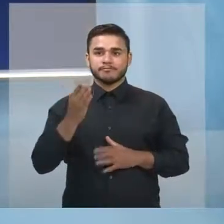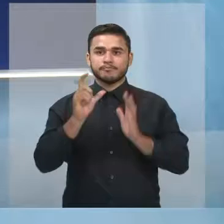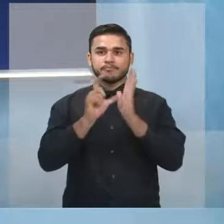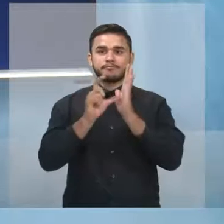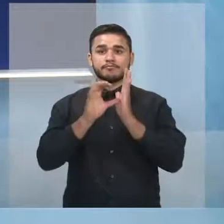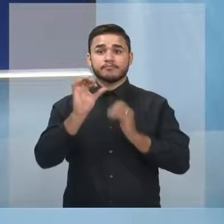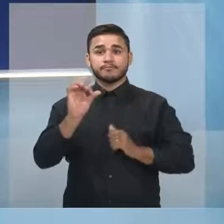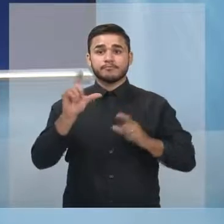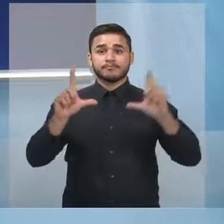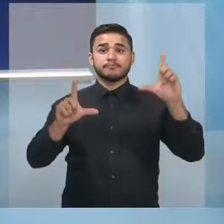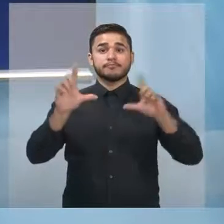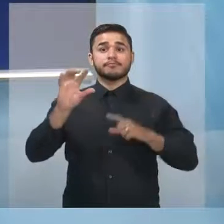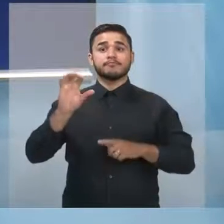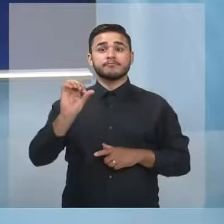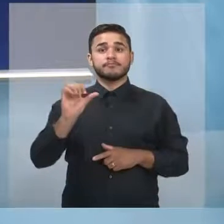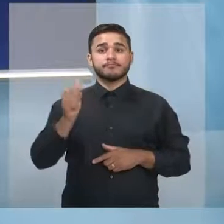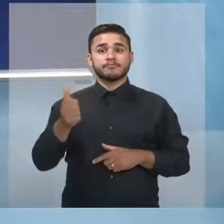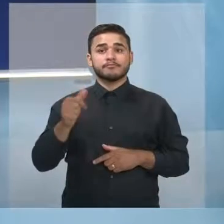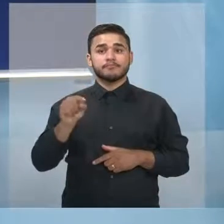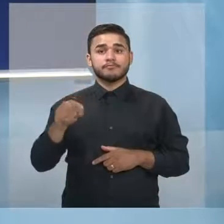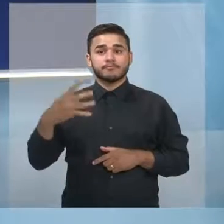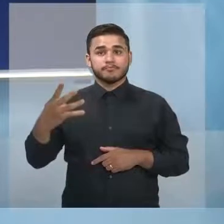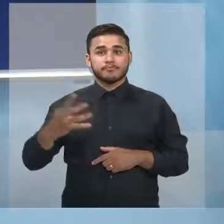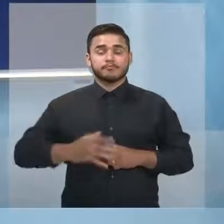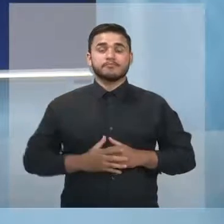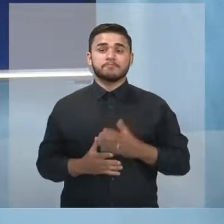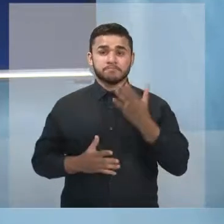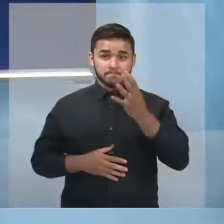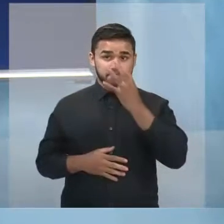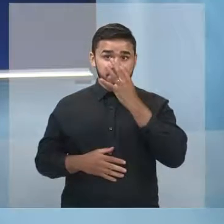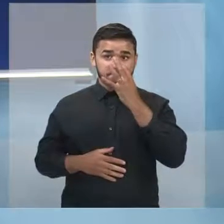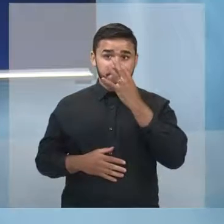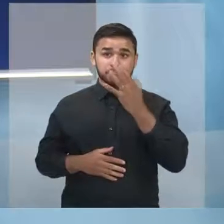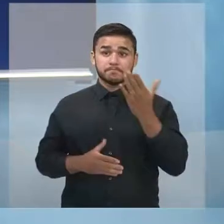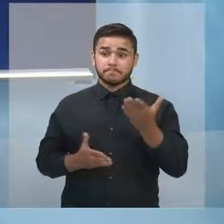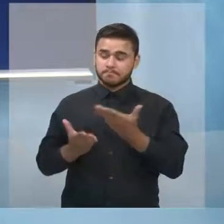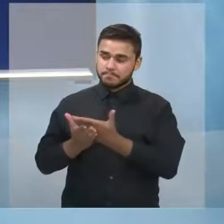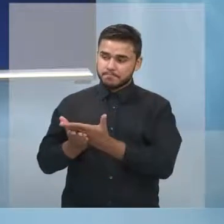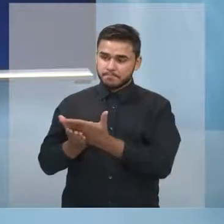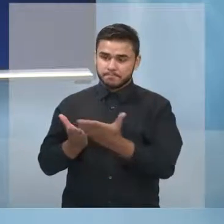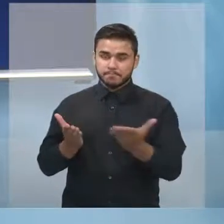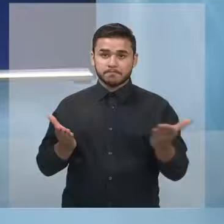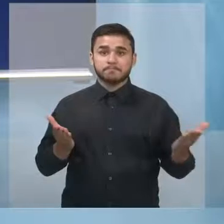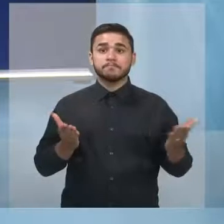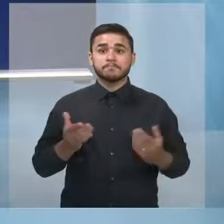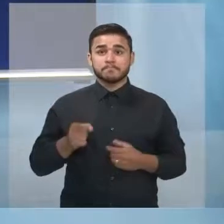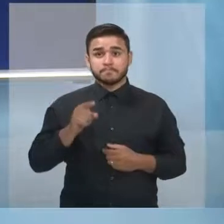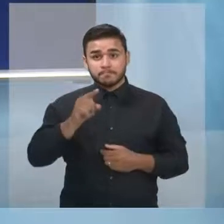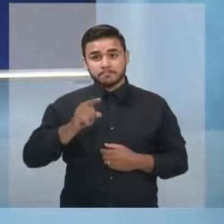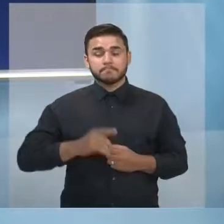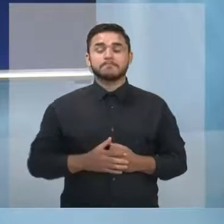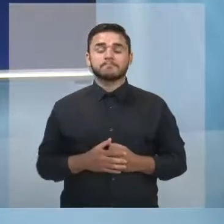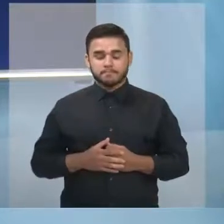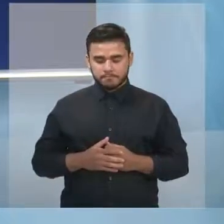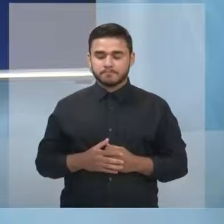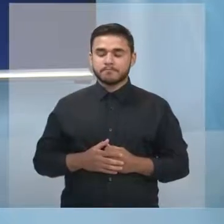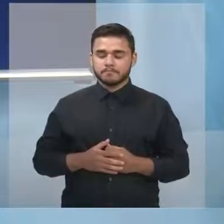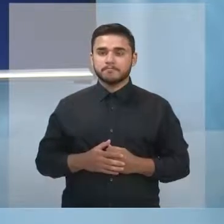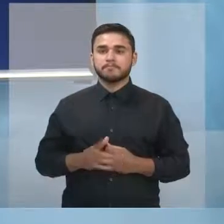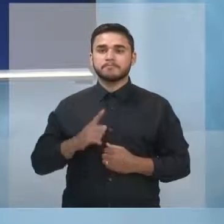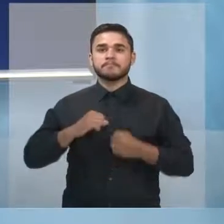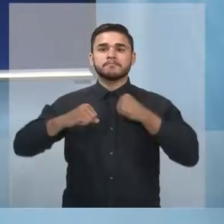Multiplay, 61.4 digital. Se você é assinante, ligou agora, Nós temos hoje as participações